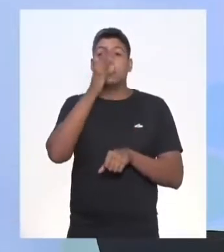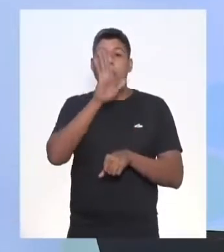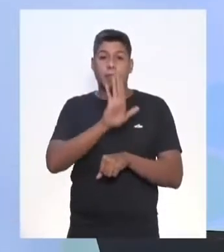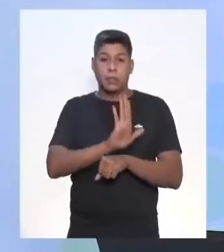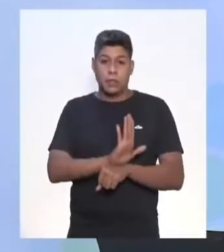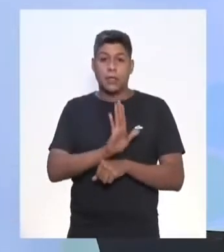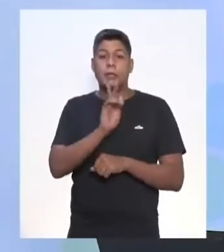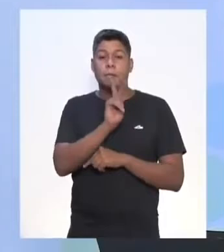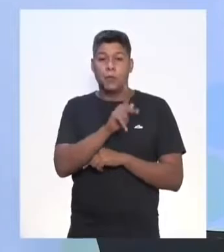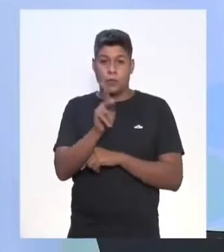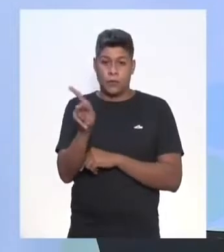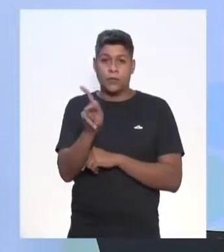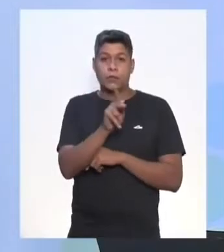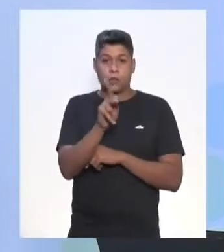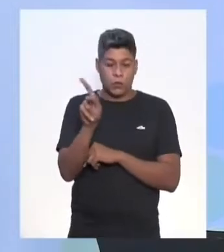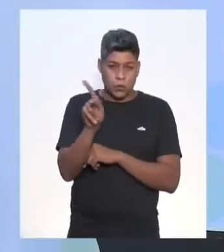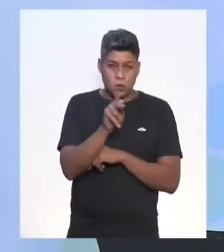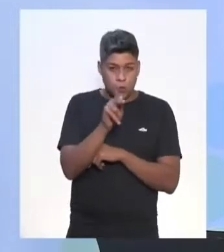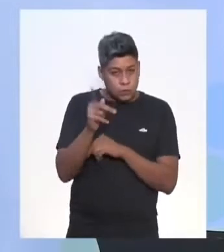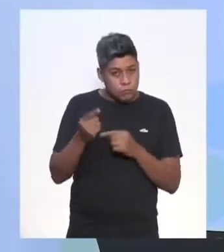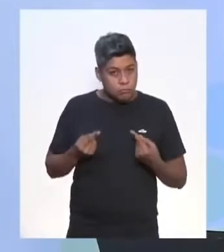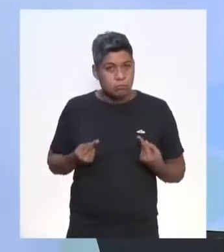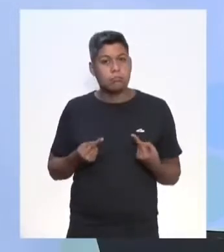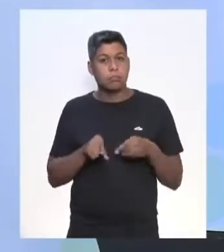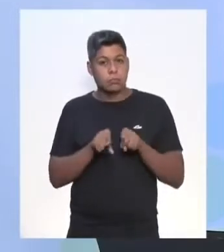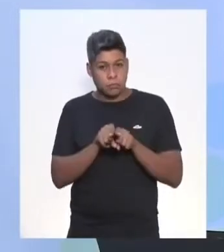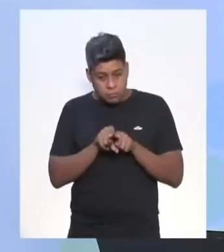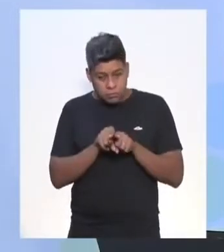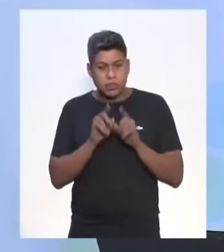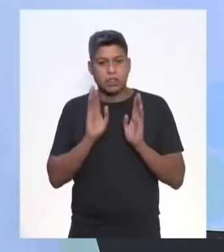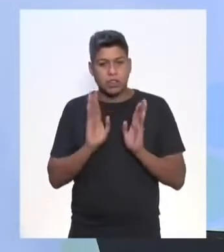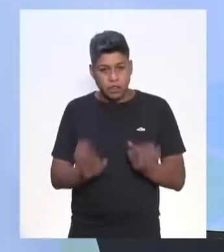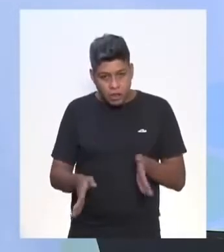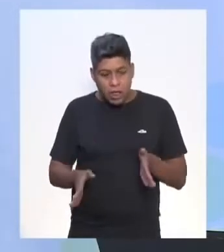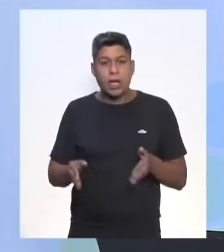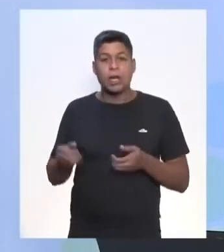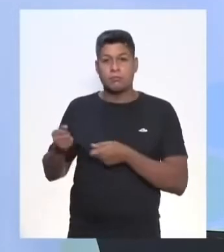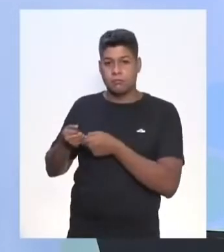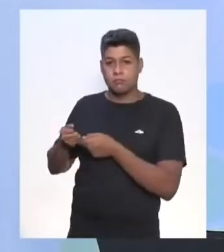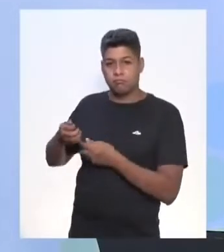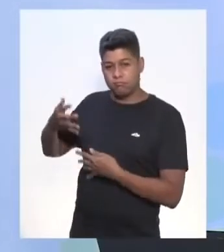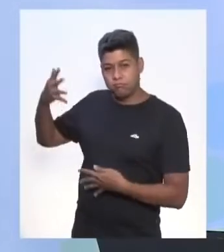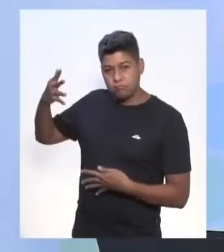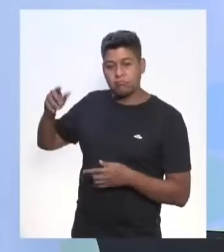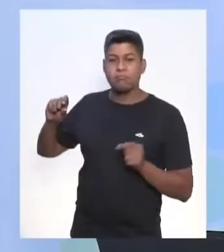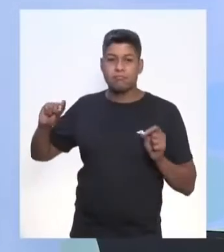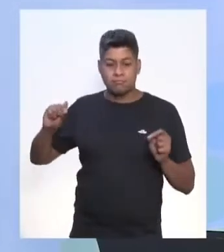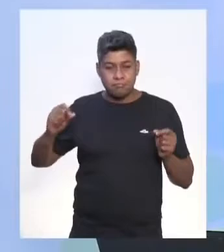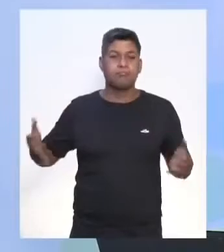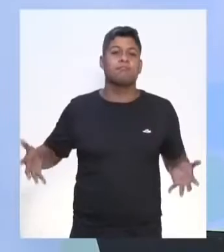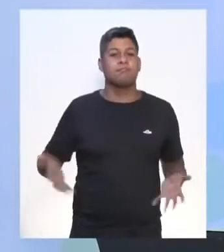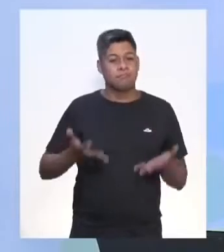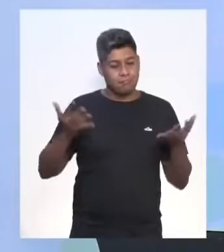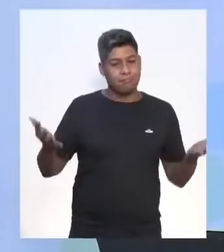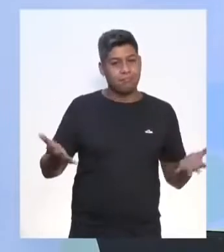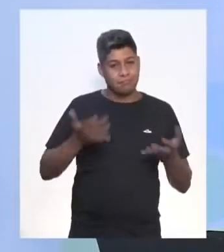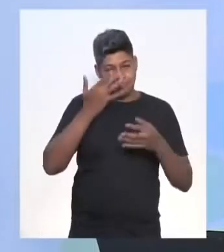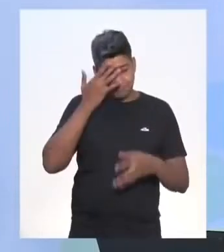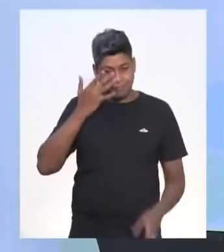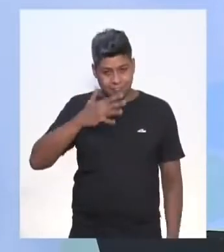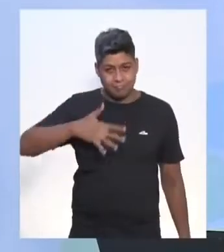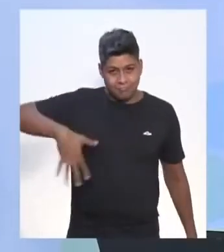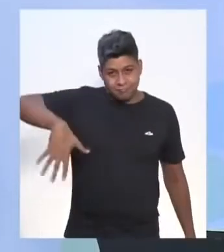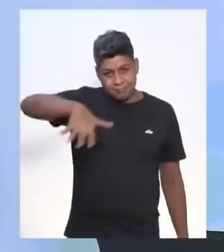aos professores guerreiros e parceiros que já estão aí no chatinho, já estimulando essa garotada